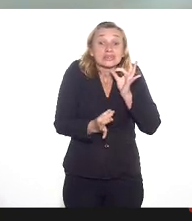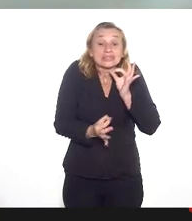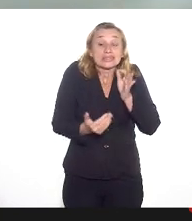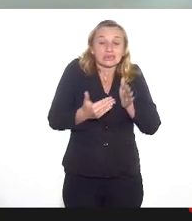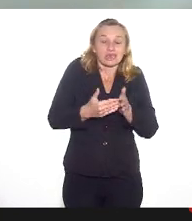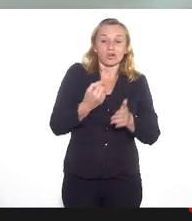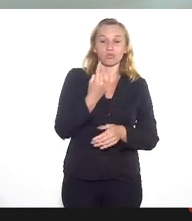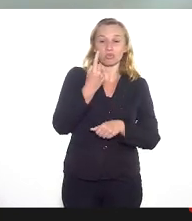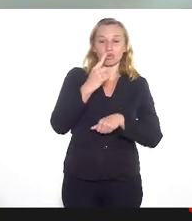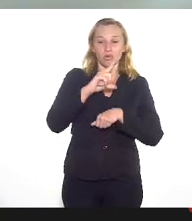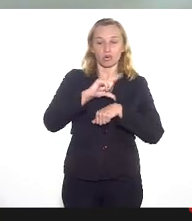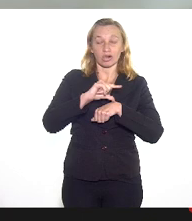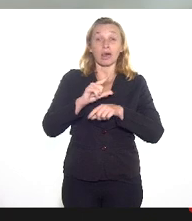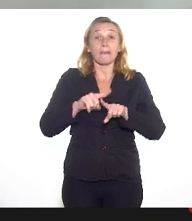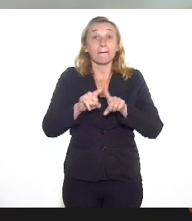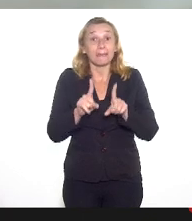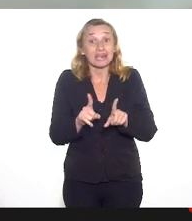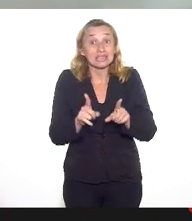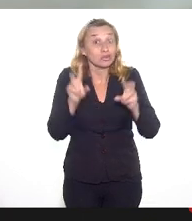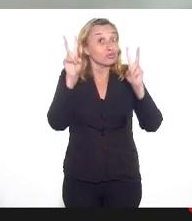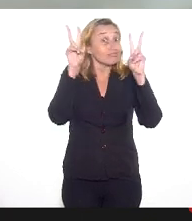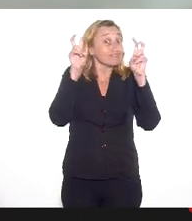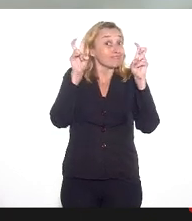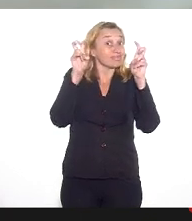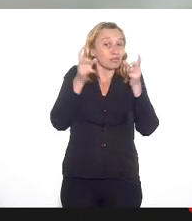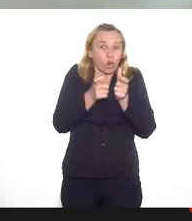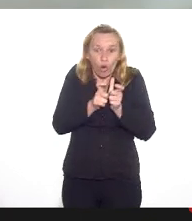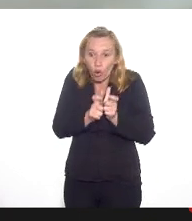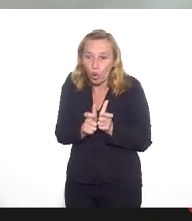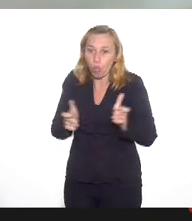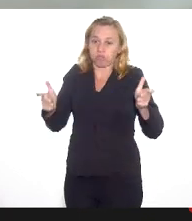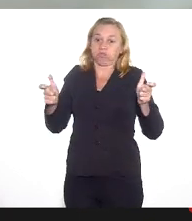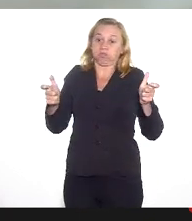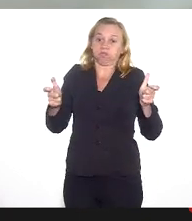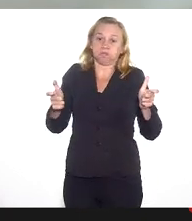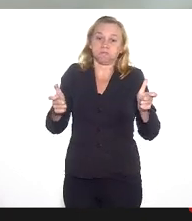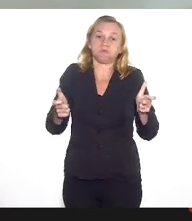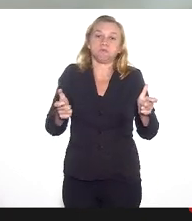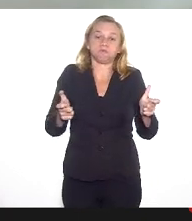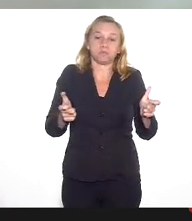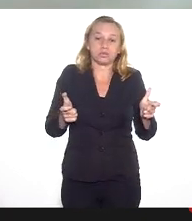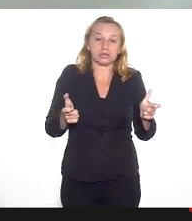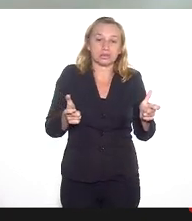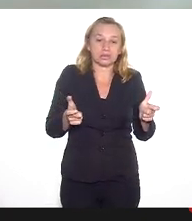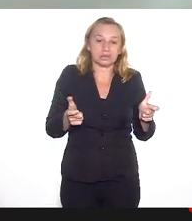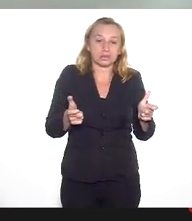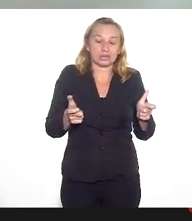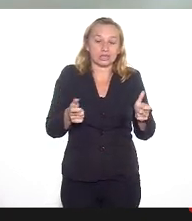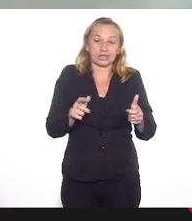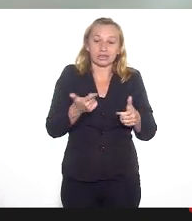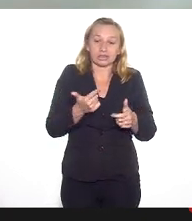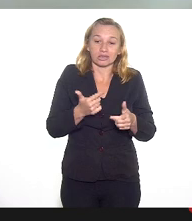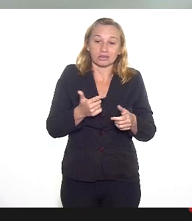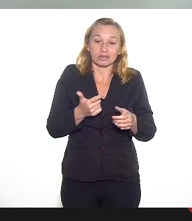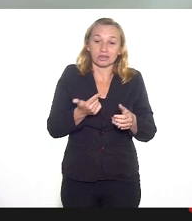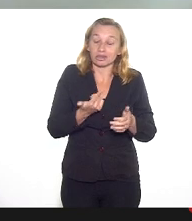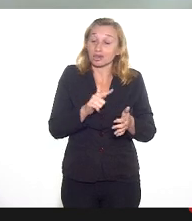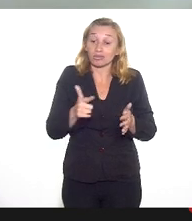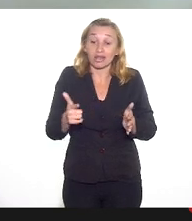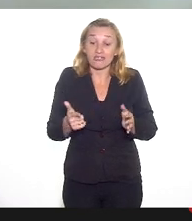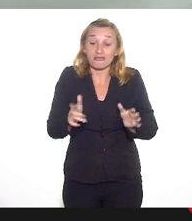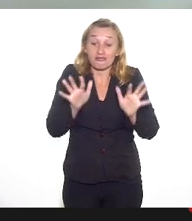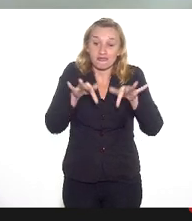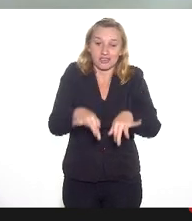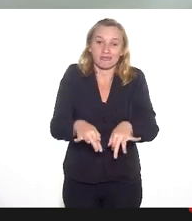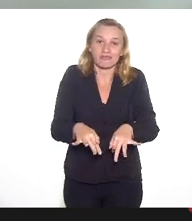mas é que o tema é muito vasto. Ele é praticamente interminável.